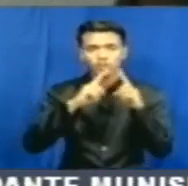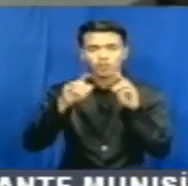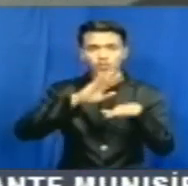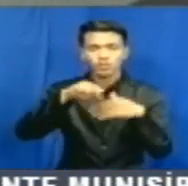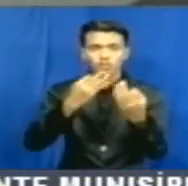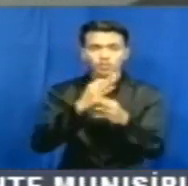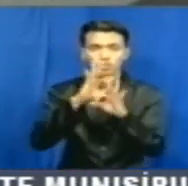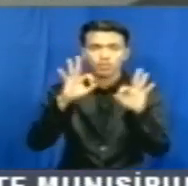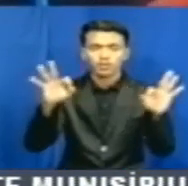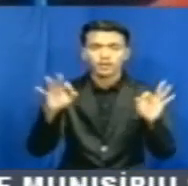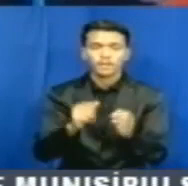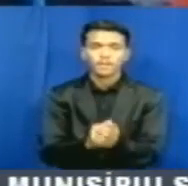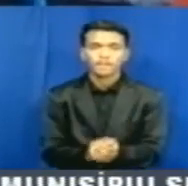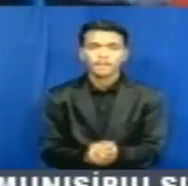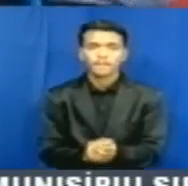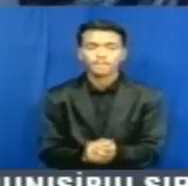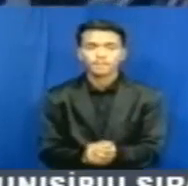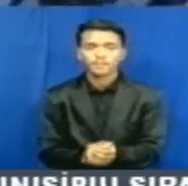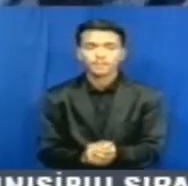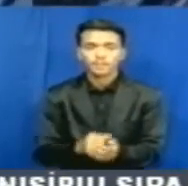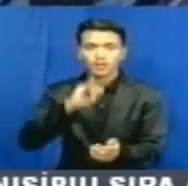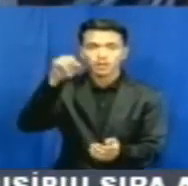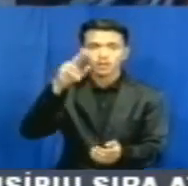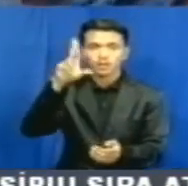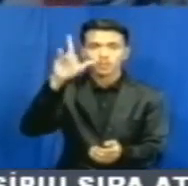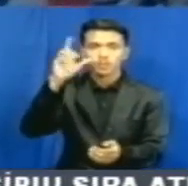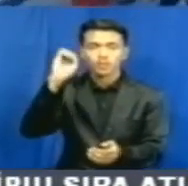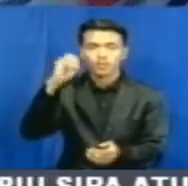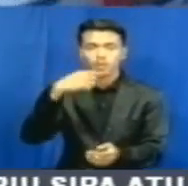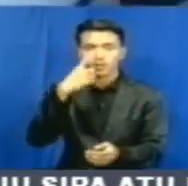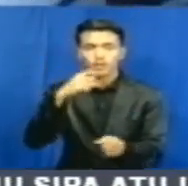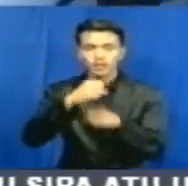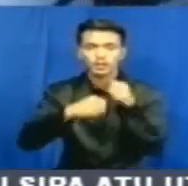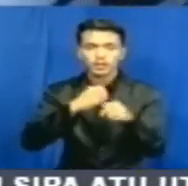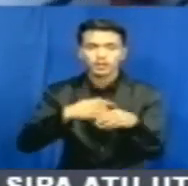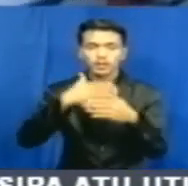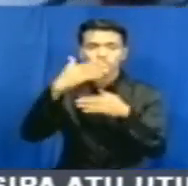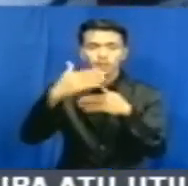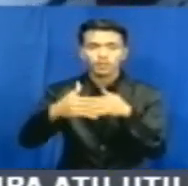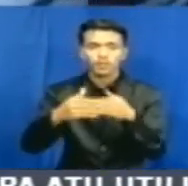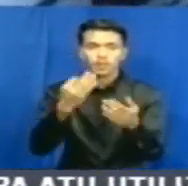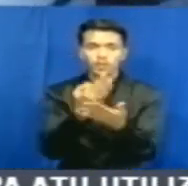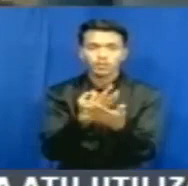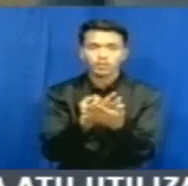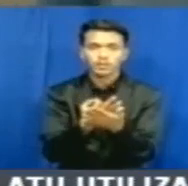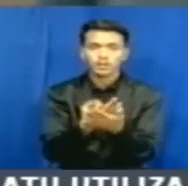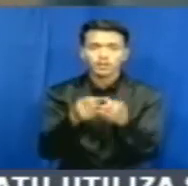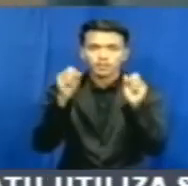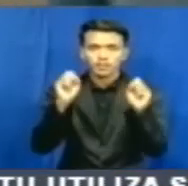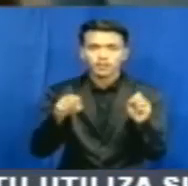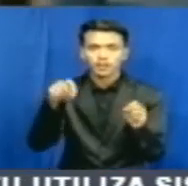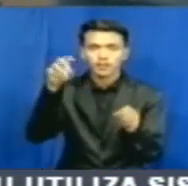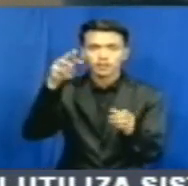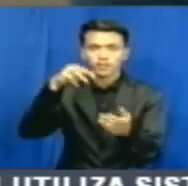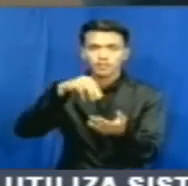retentando fulano. Entretanto, Metamalik Atetem, Toia Tina Oi, Fundo Contributivo Veteranos Belatinzi Milão